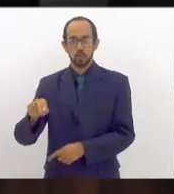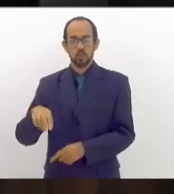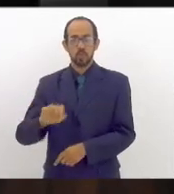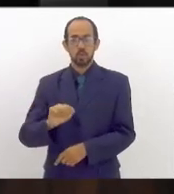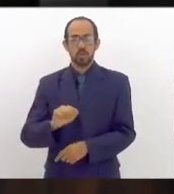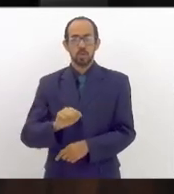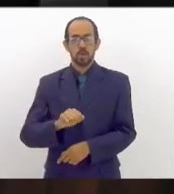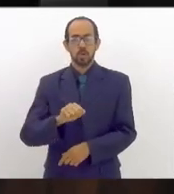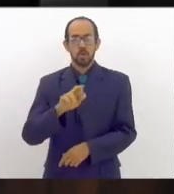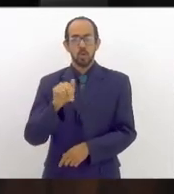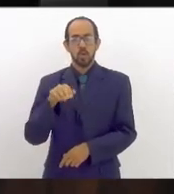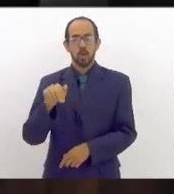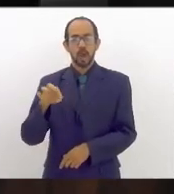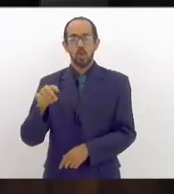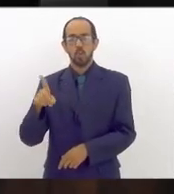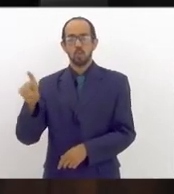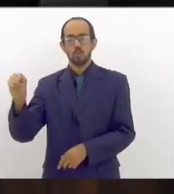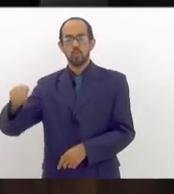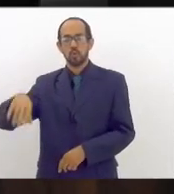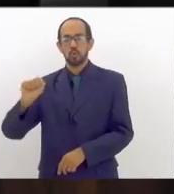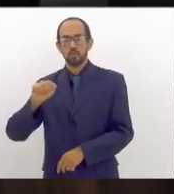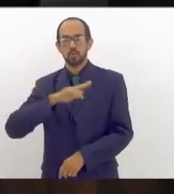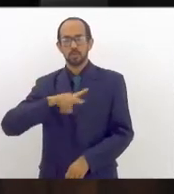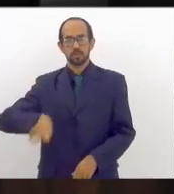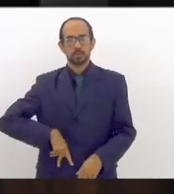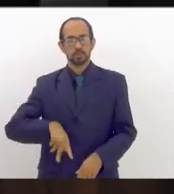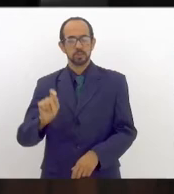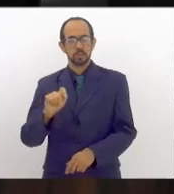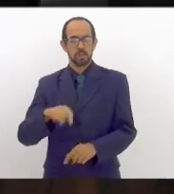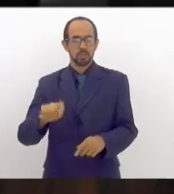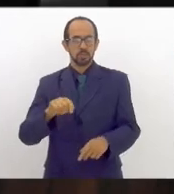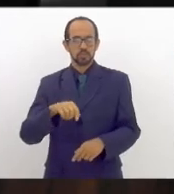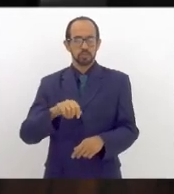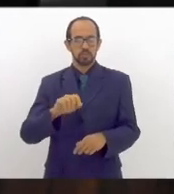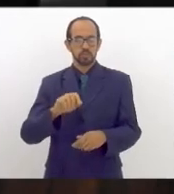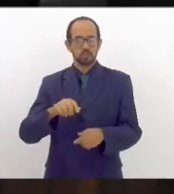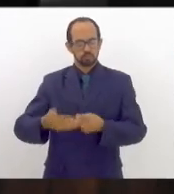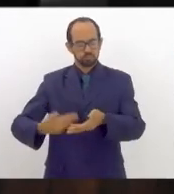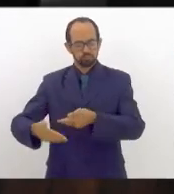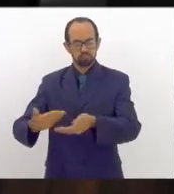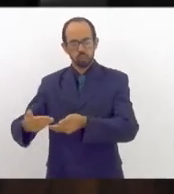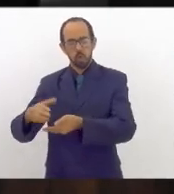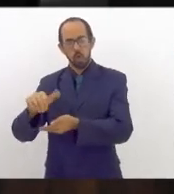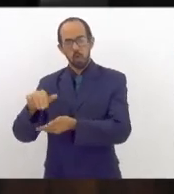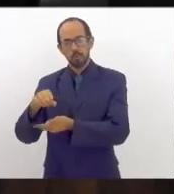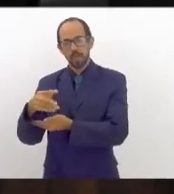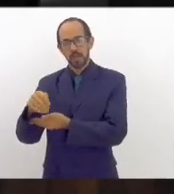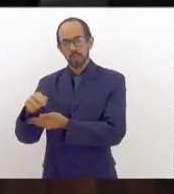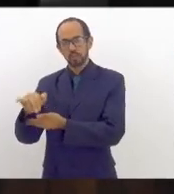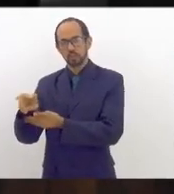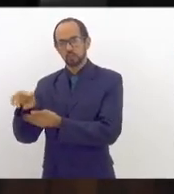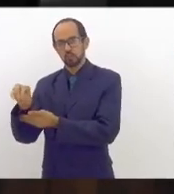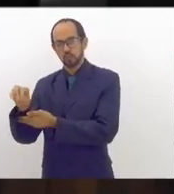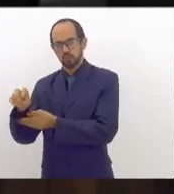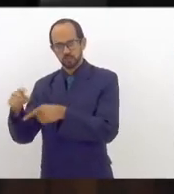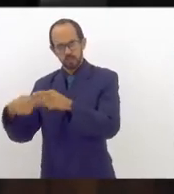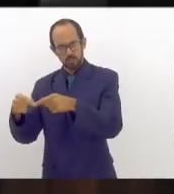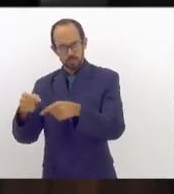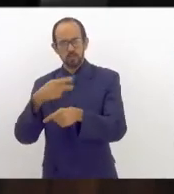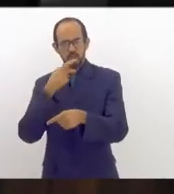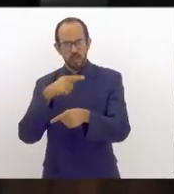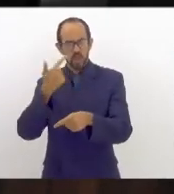Ronaldo presidente da associação ibero americano direito cooperativo daqui a pouco Vamos citar mais